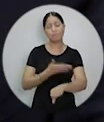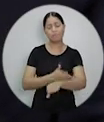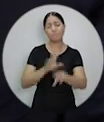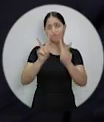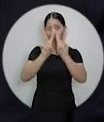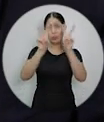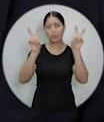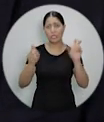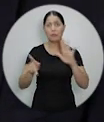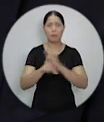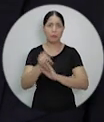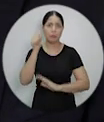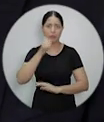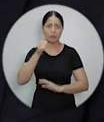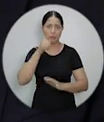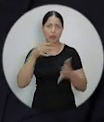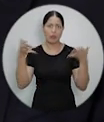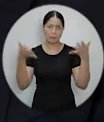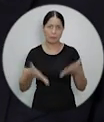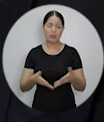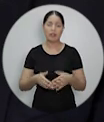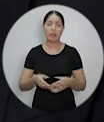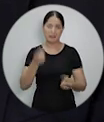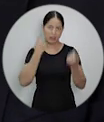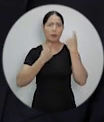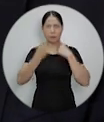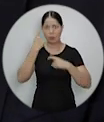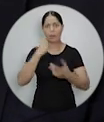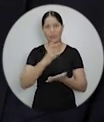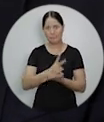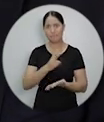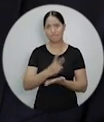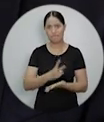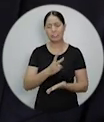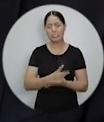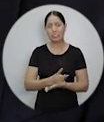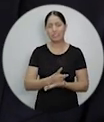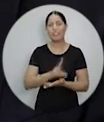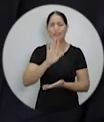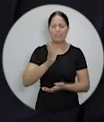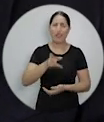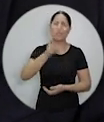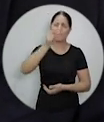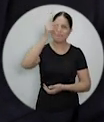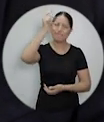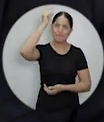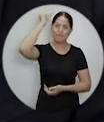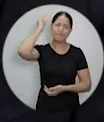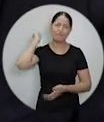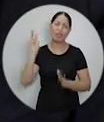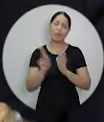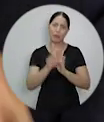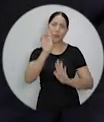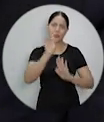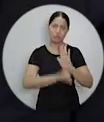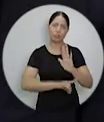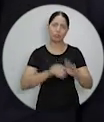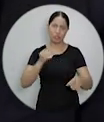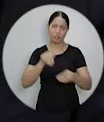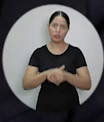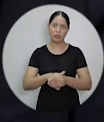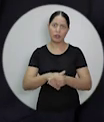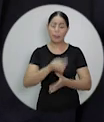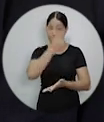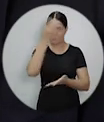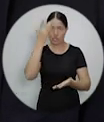prática, a questão da participação feminina, é uma preocupação antiga do direito eleitoral, daqueles que estudam, que